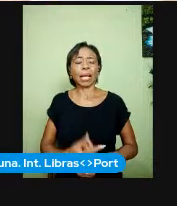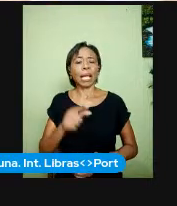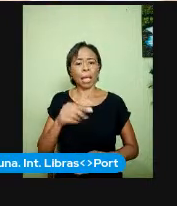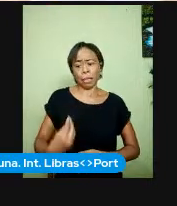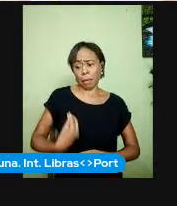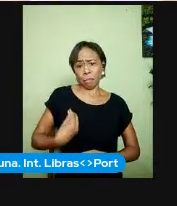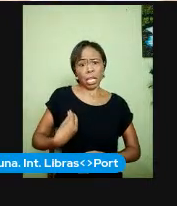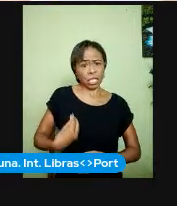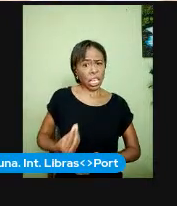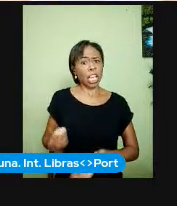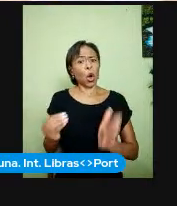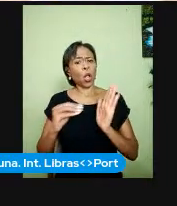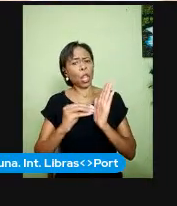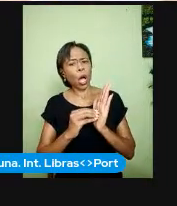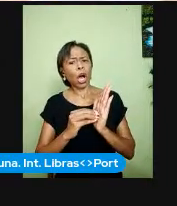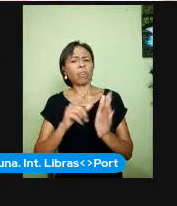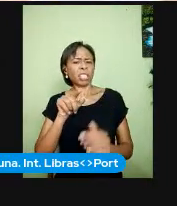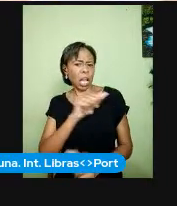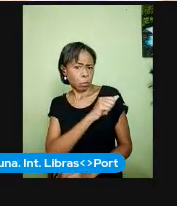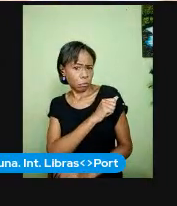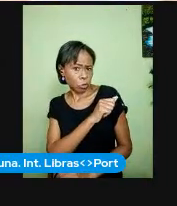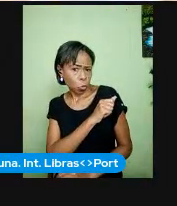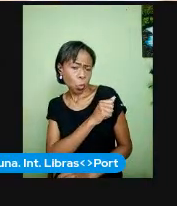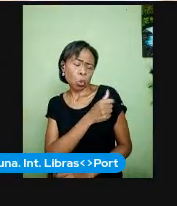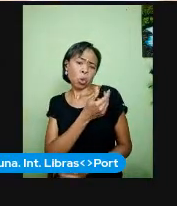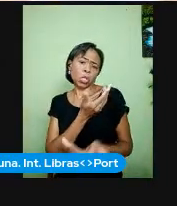sou aluno de tal escola, estou aqui